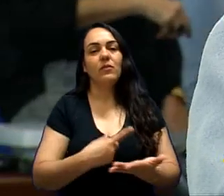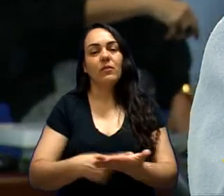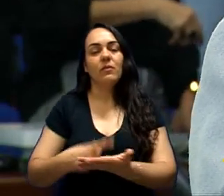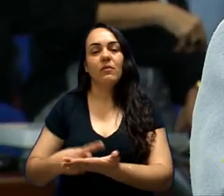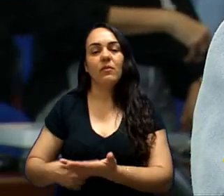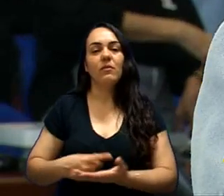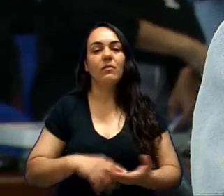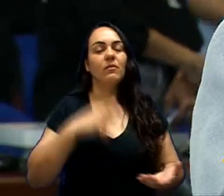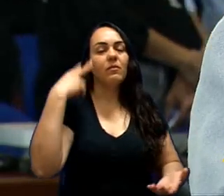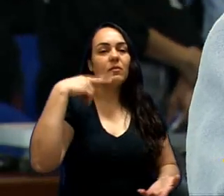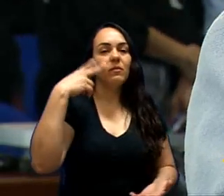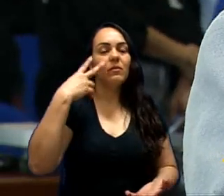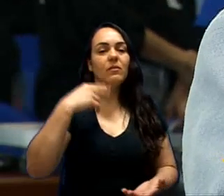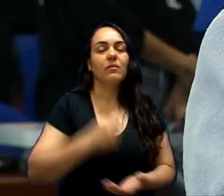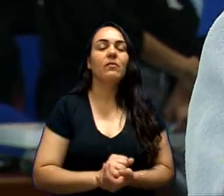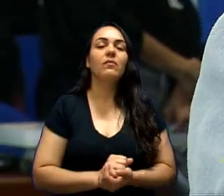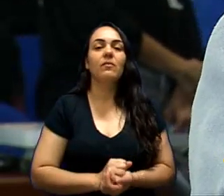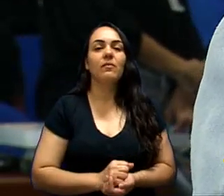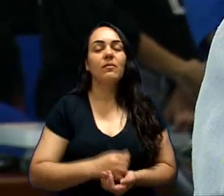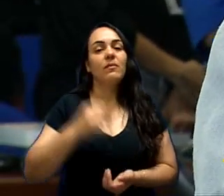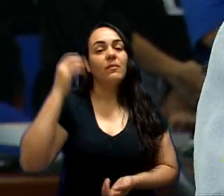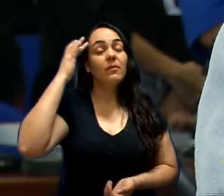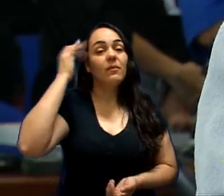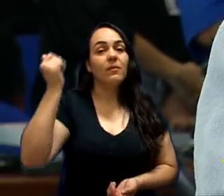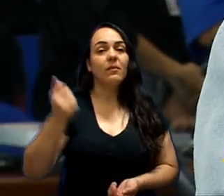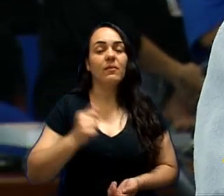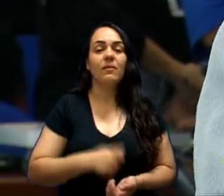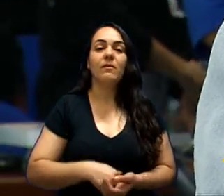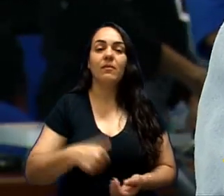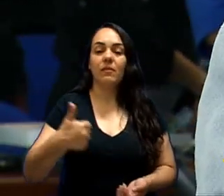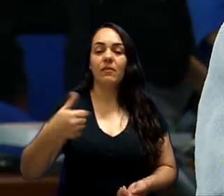senhores vereadores amanhã, às 17 horas,